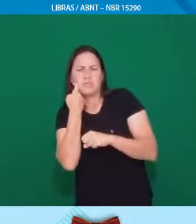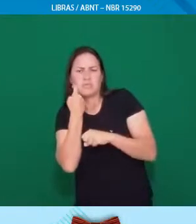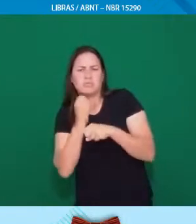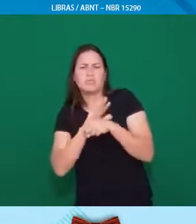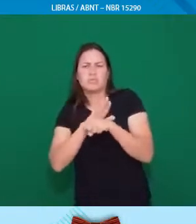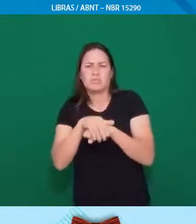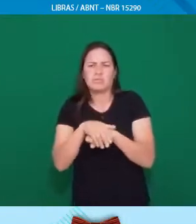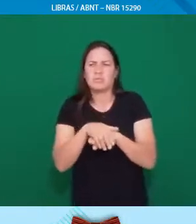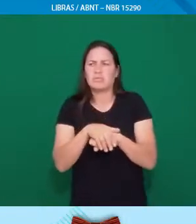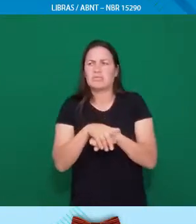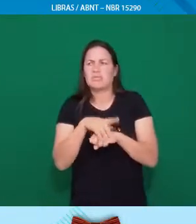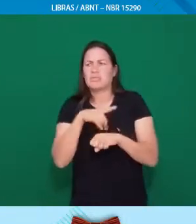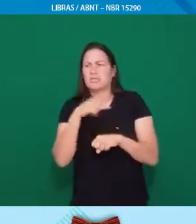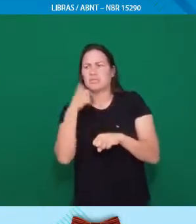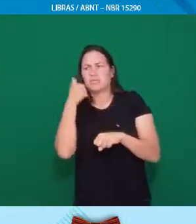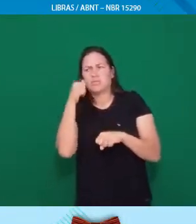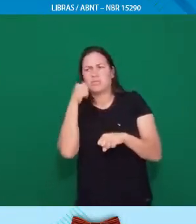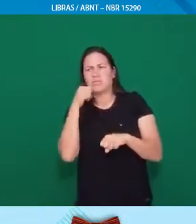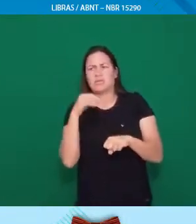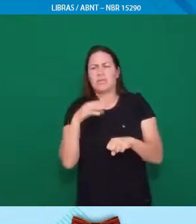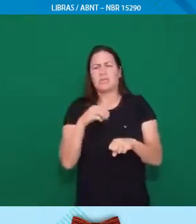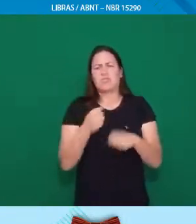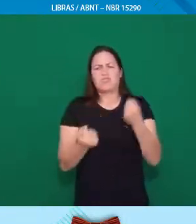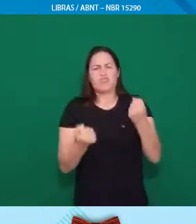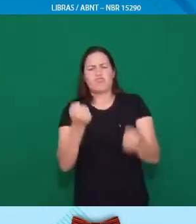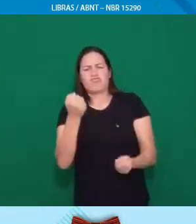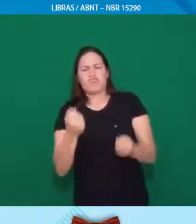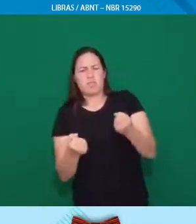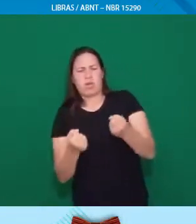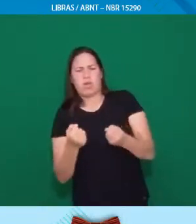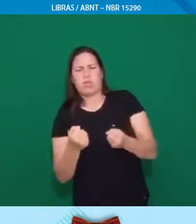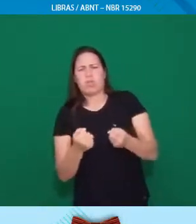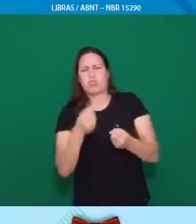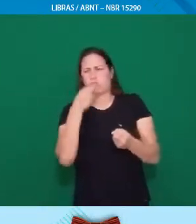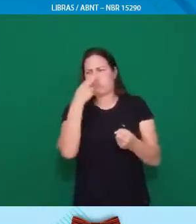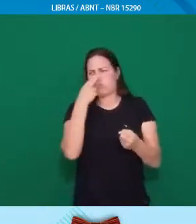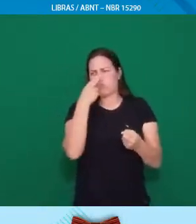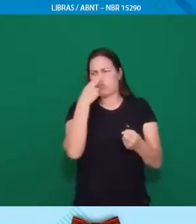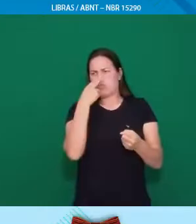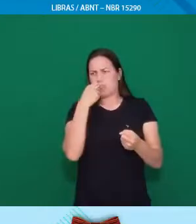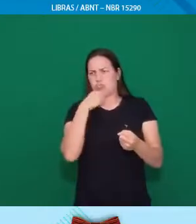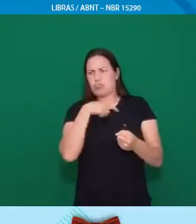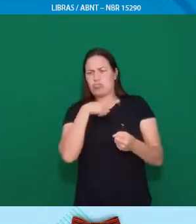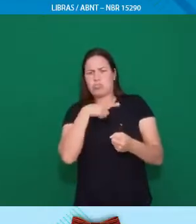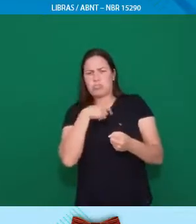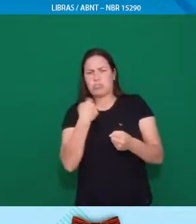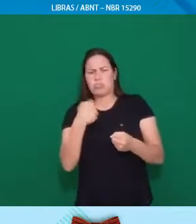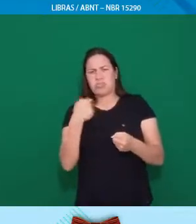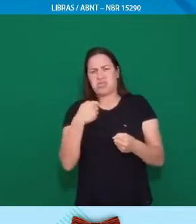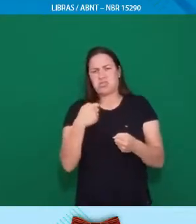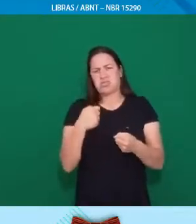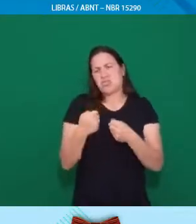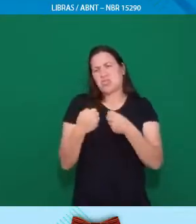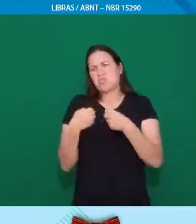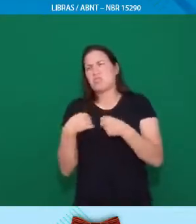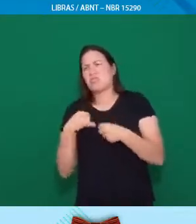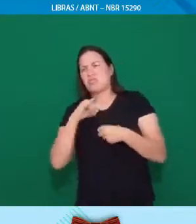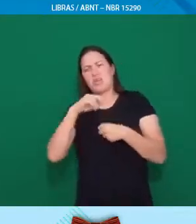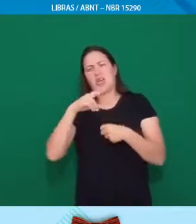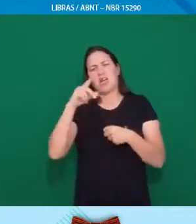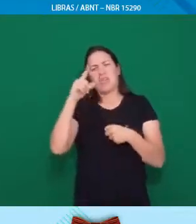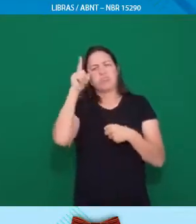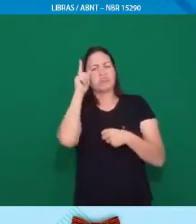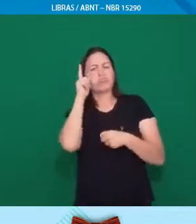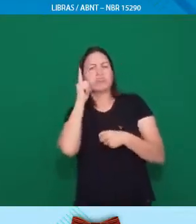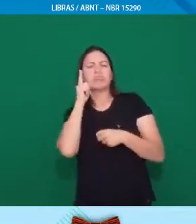de noite os cara tem já tinha usado e os cara não preciso cara podia estar em Nova